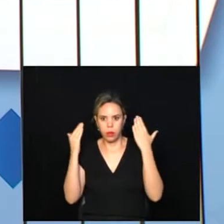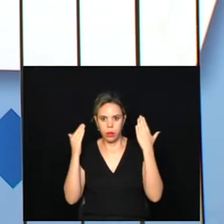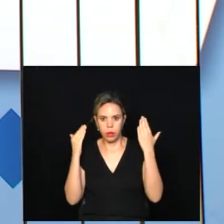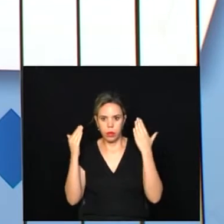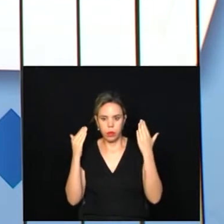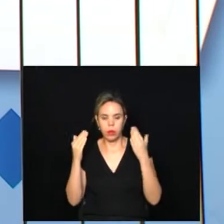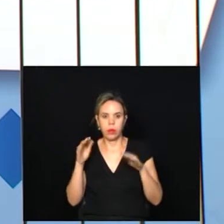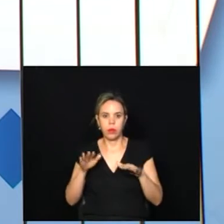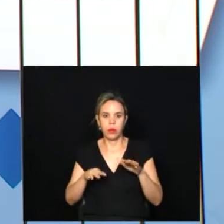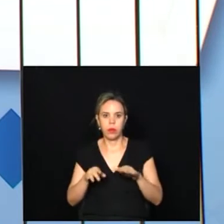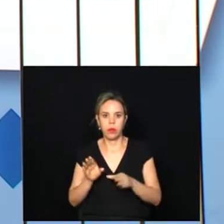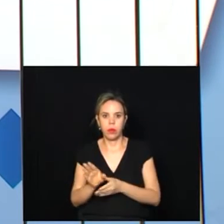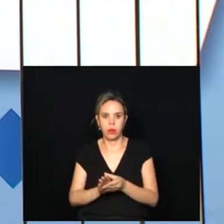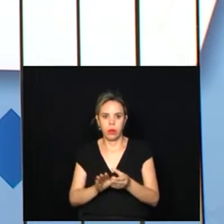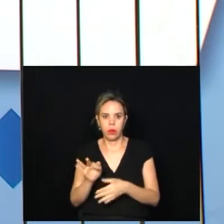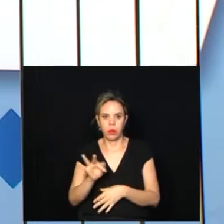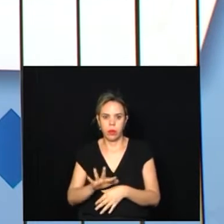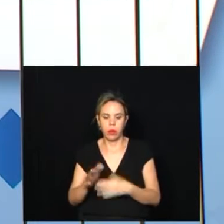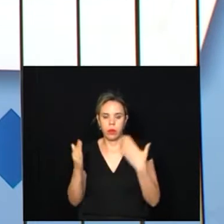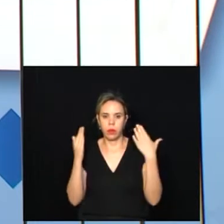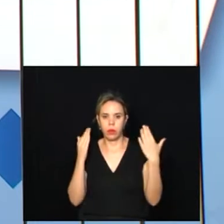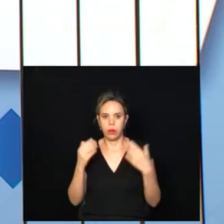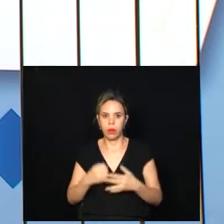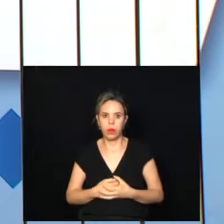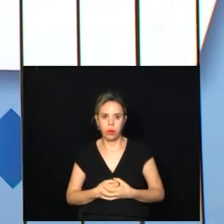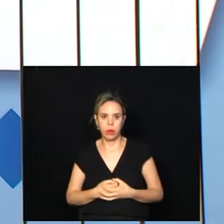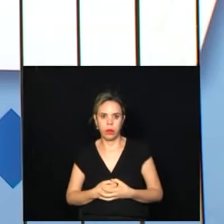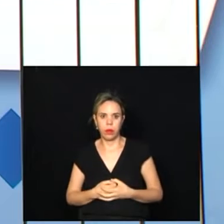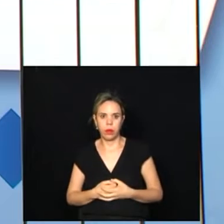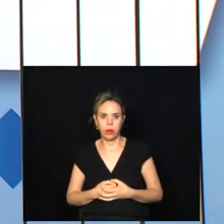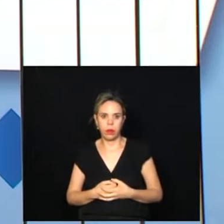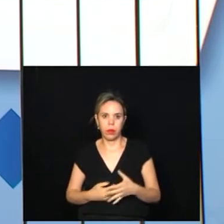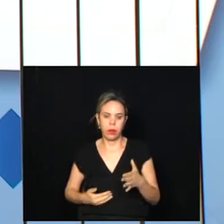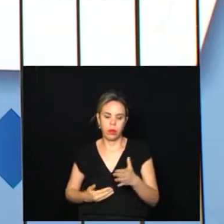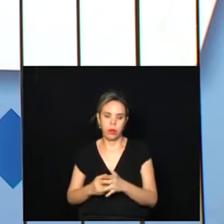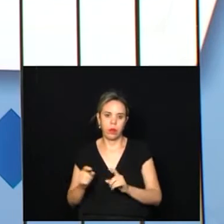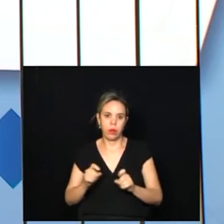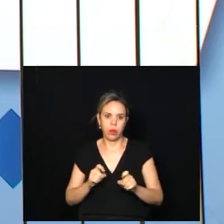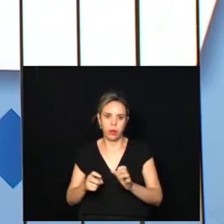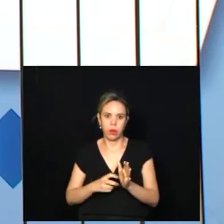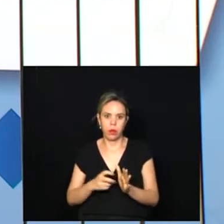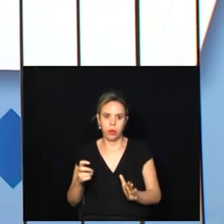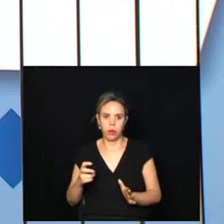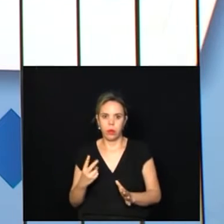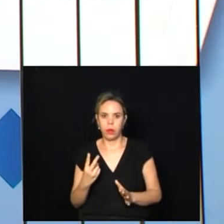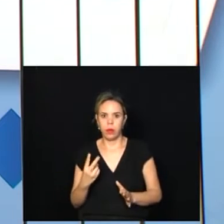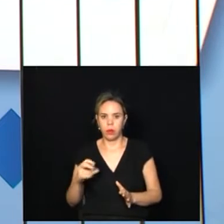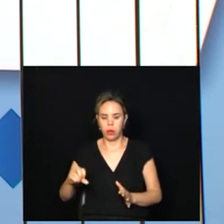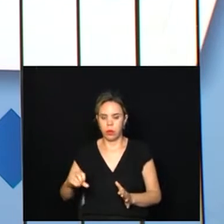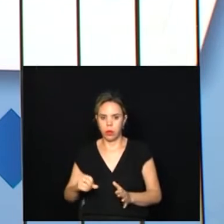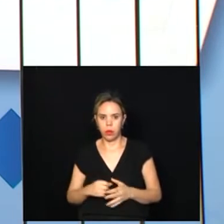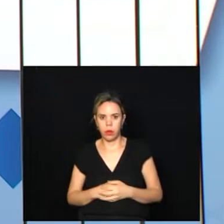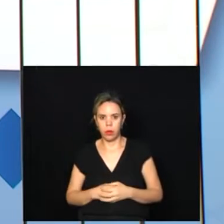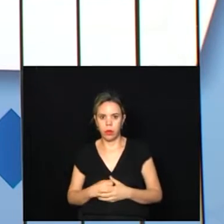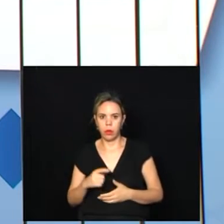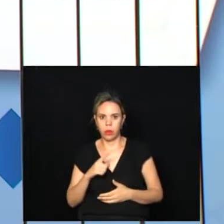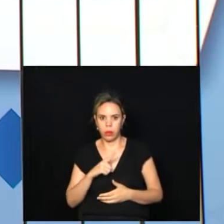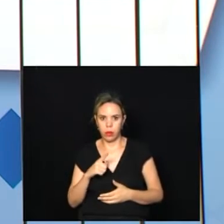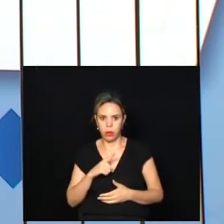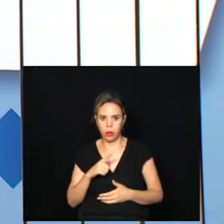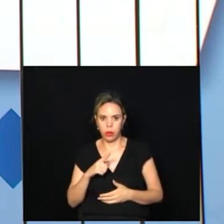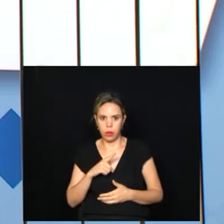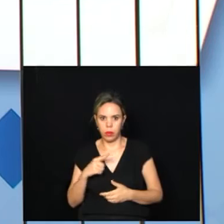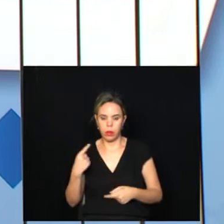de acordo com o Conselho Federal de Psicologia. E na última audiência da manhã, que é a 29ª, nós teremos aí